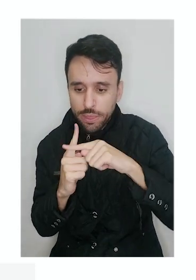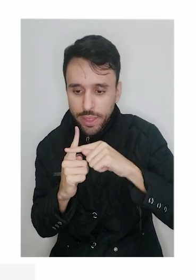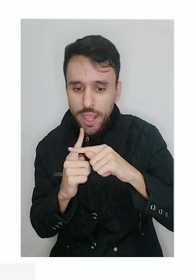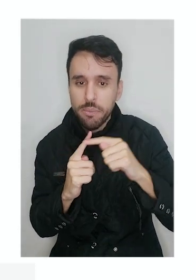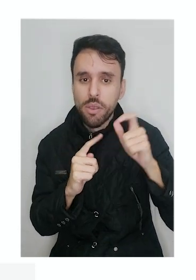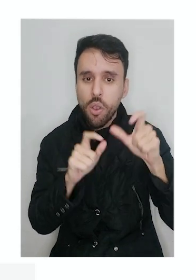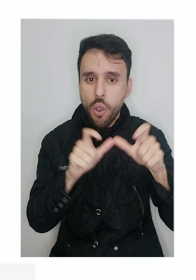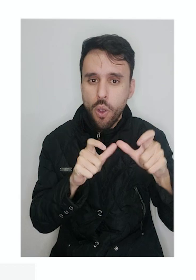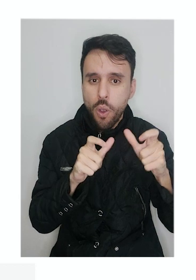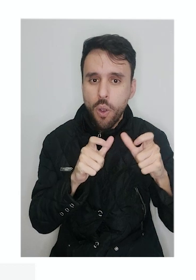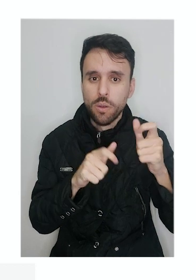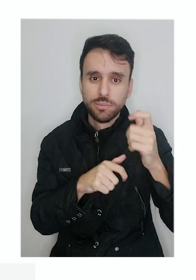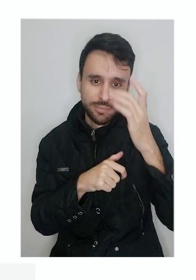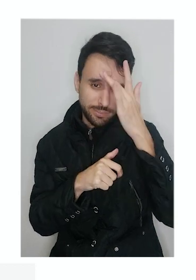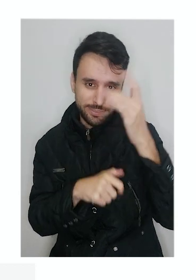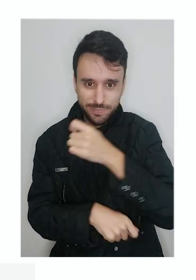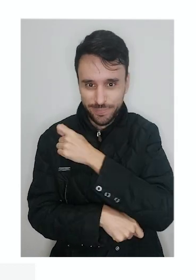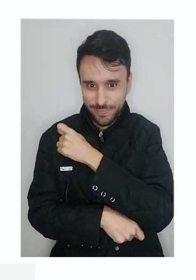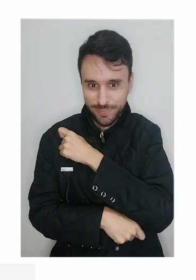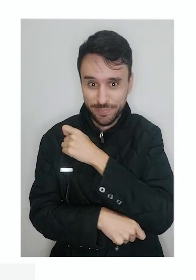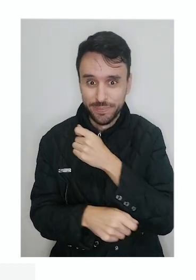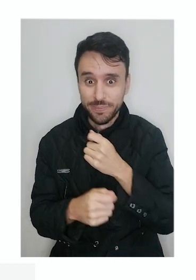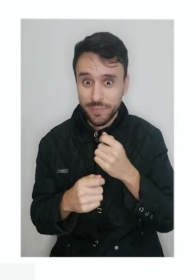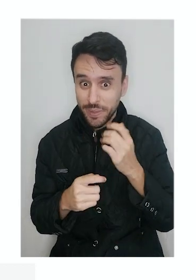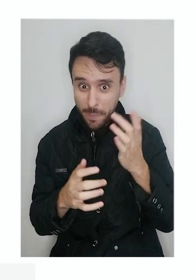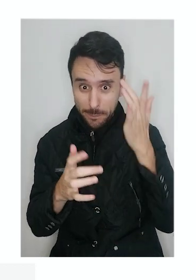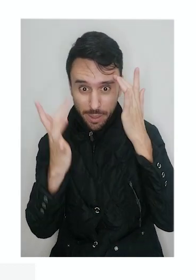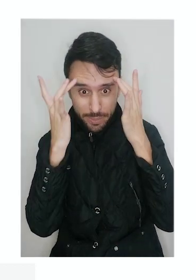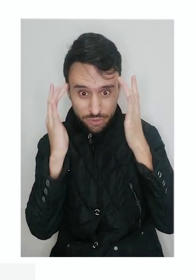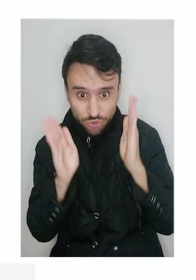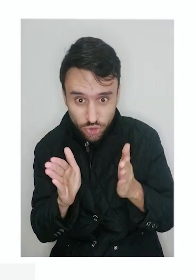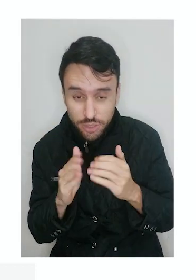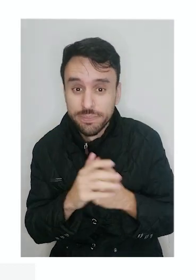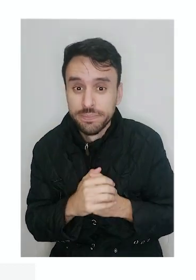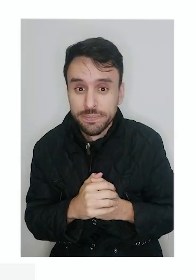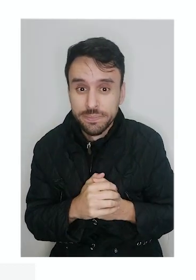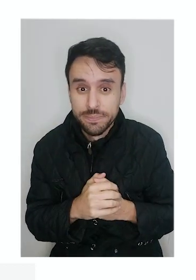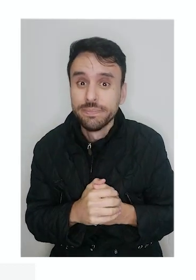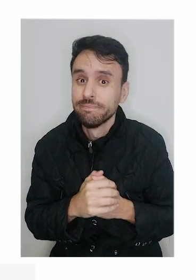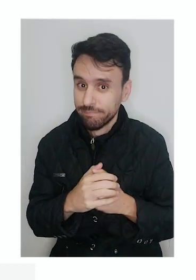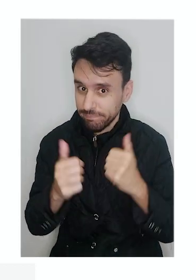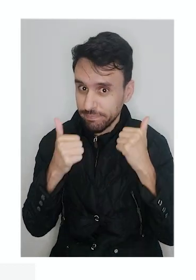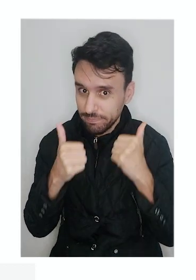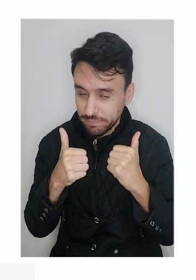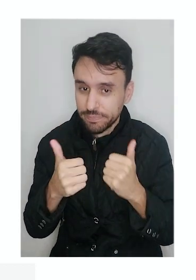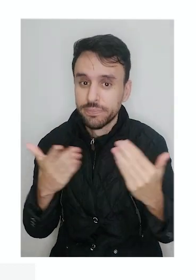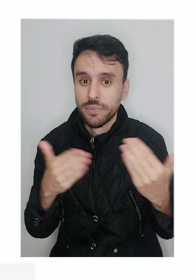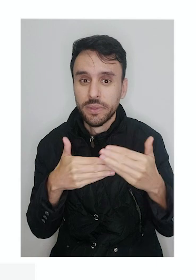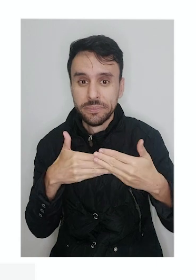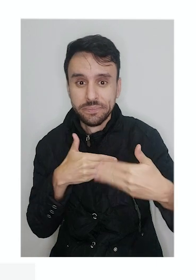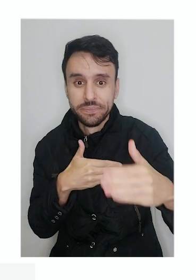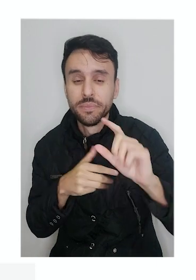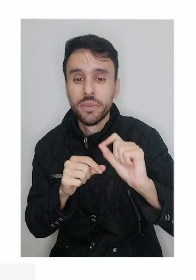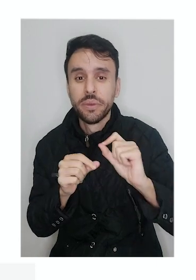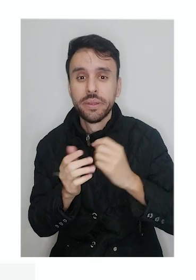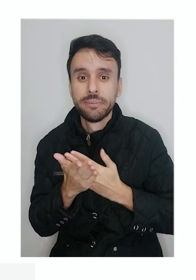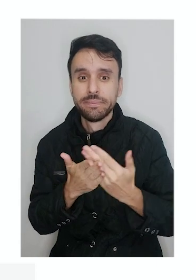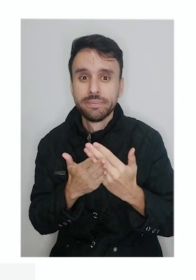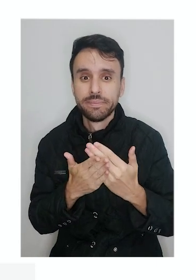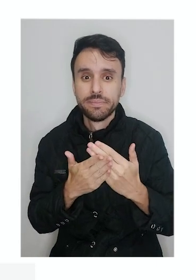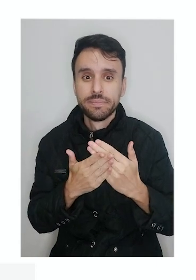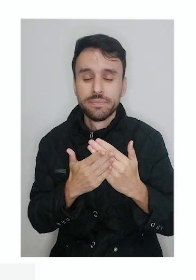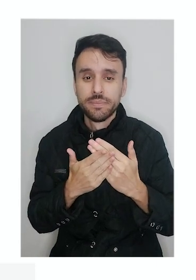está cada estudante. Conseguiu memorizar? Ok? Agora eu vou